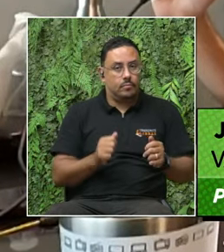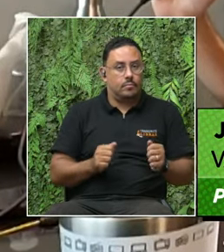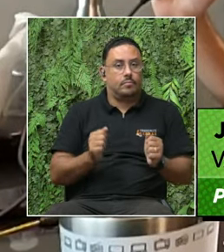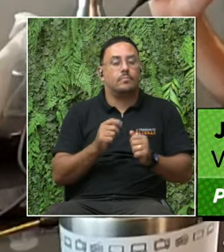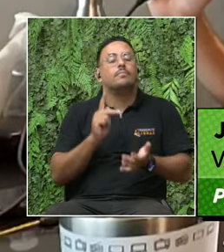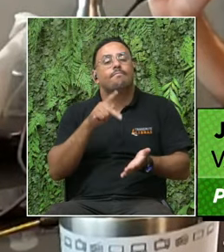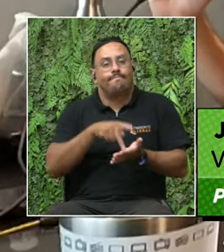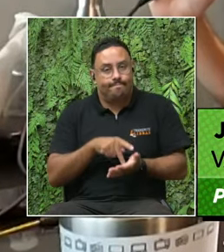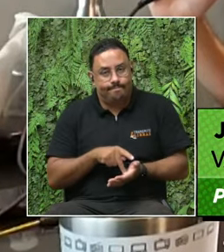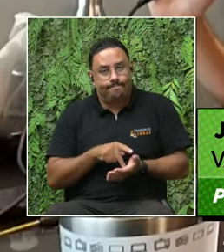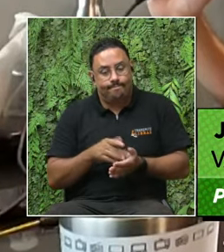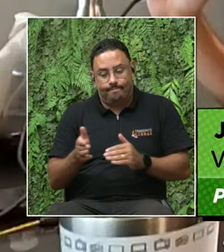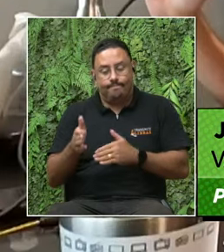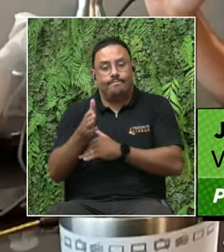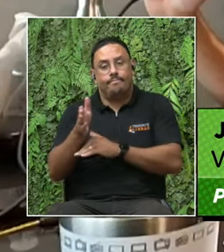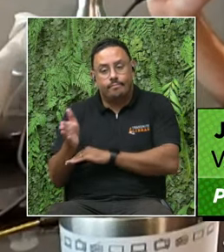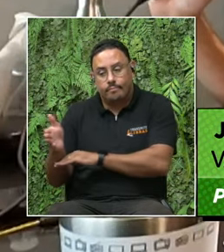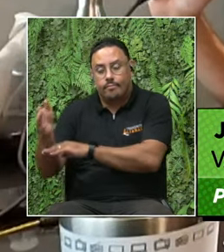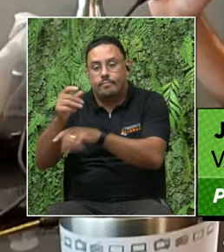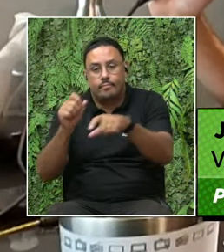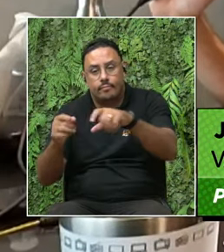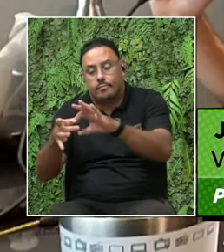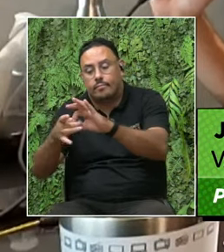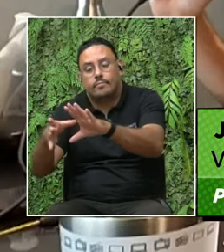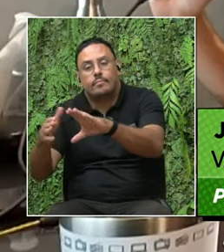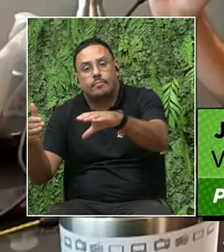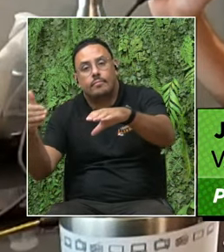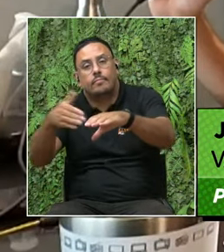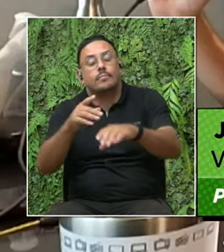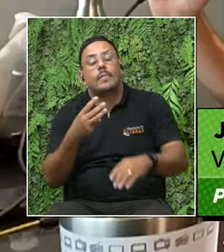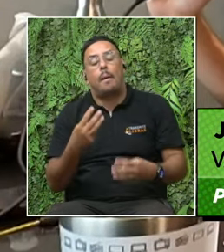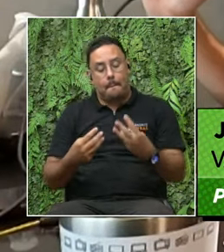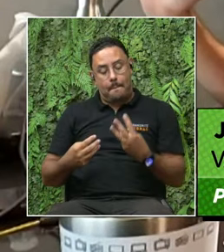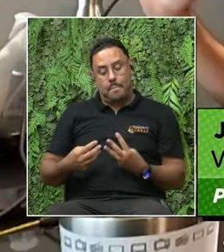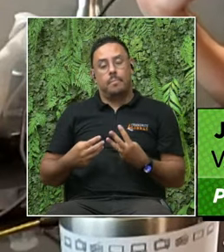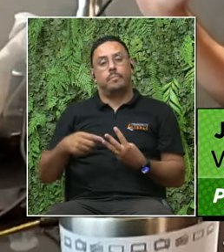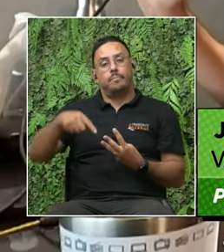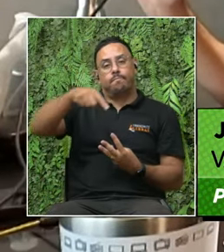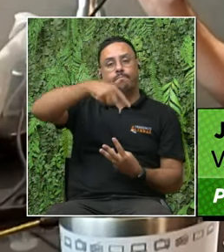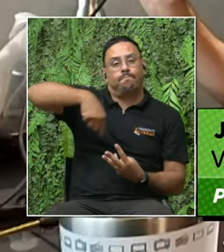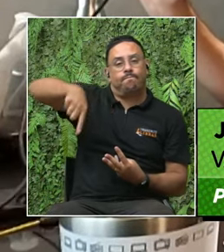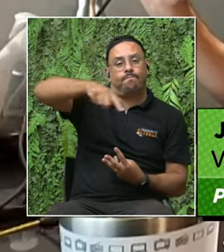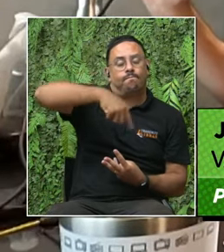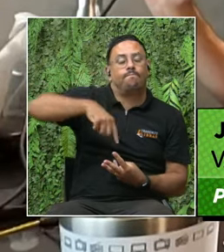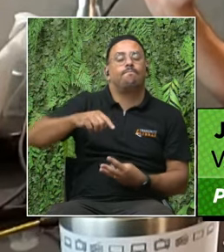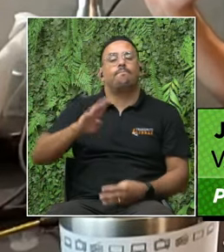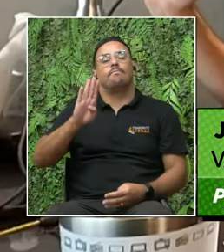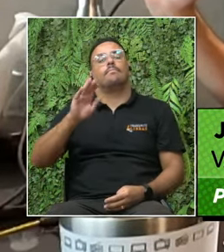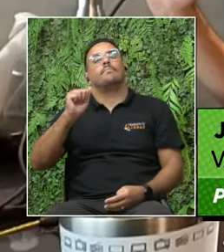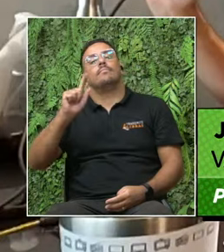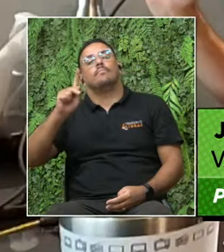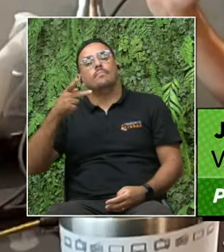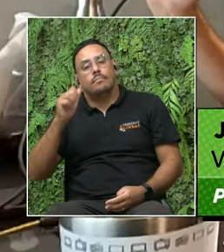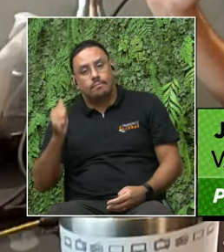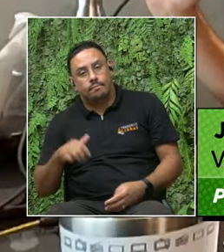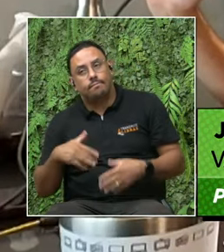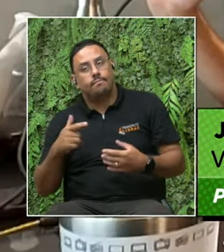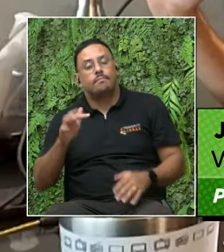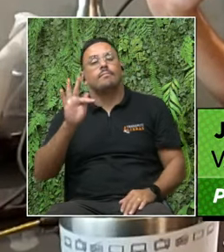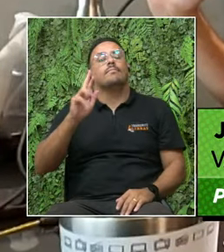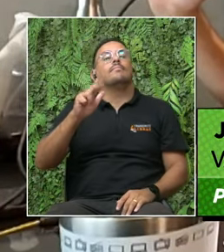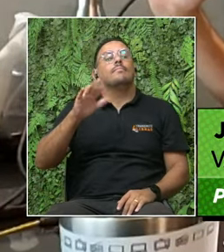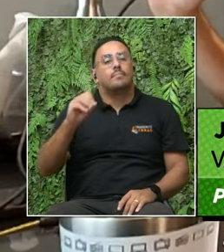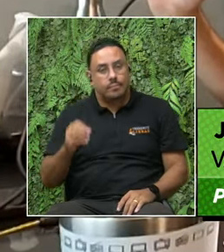um verdadeiro ponta com Total Liberdade para chegar à frente agora a questão dos três volantes rapidamente no meio-campo batalha e Franco Claro com